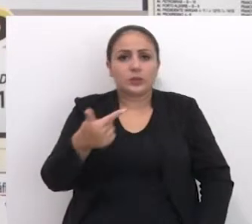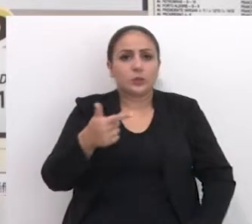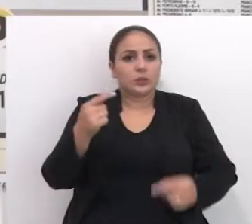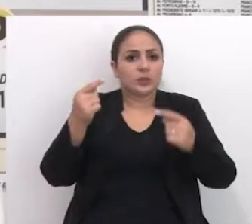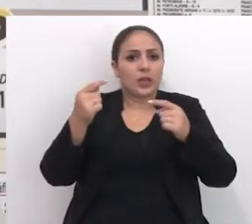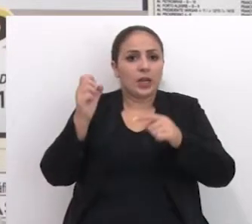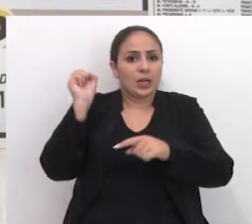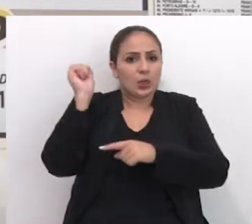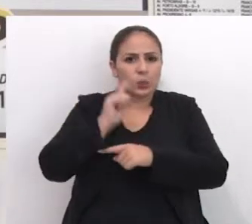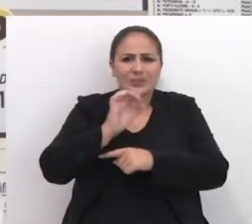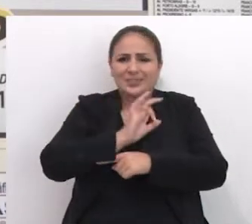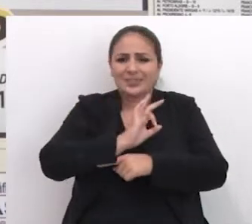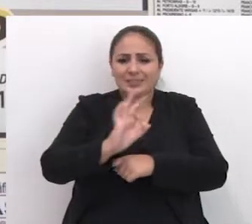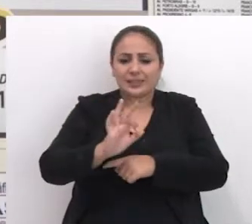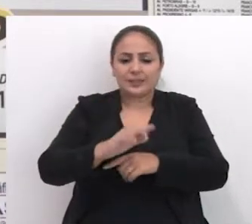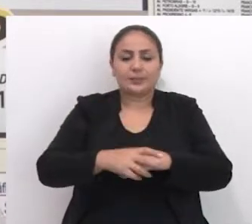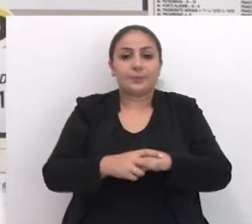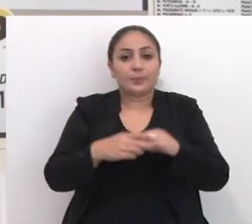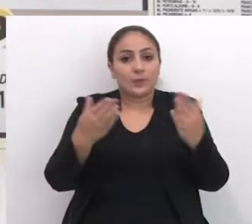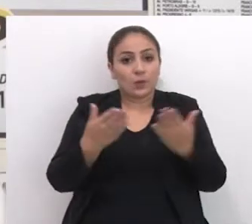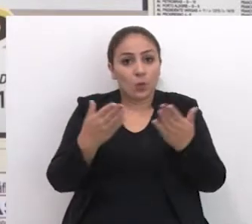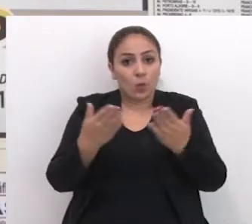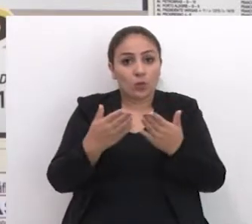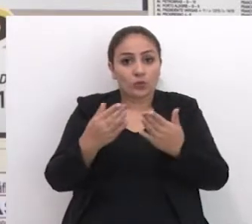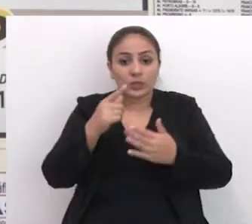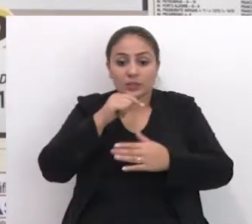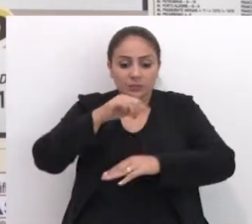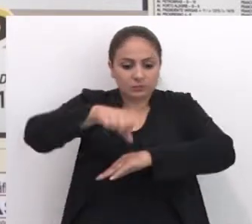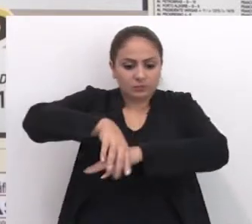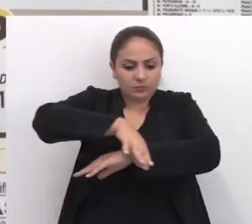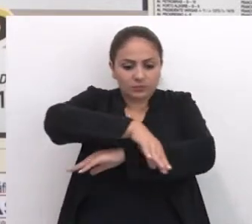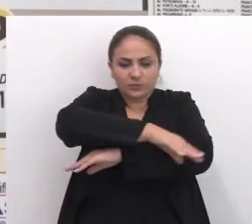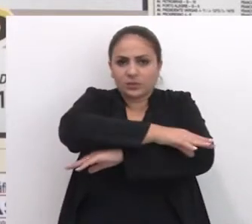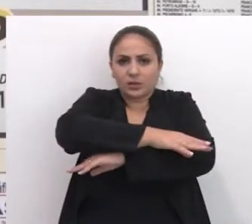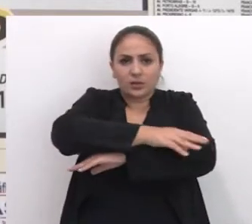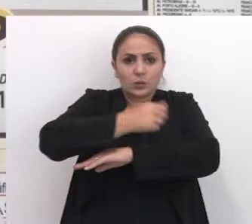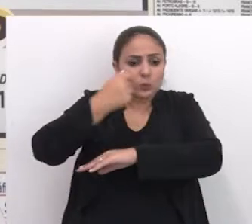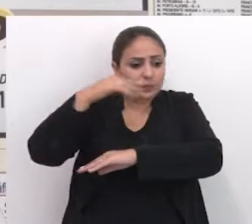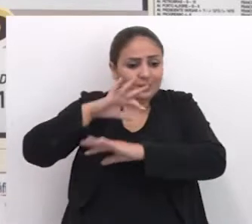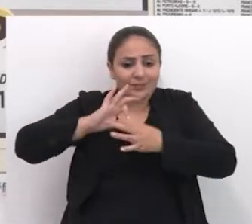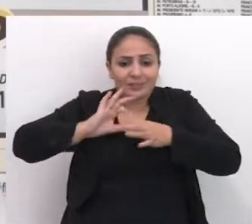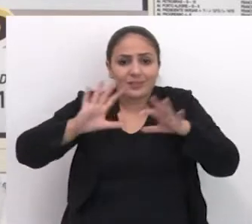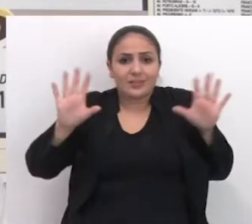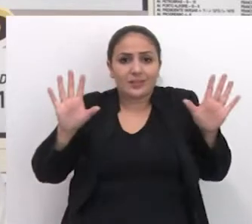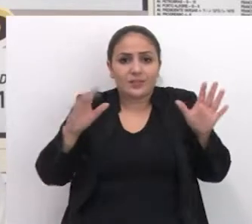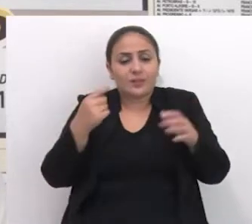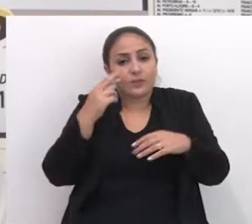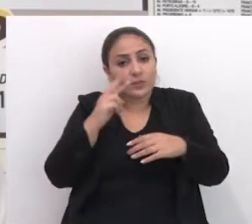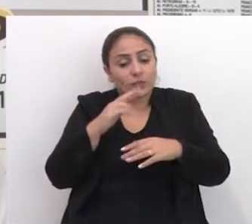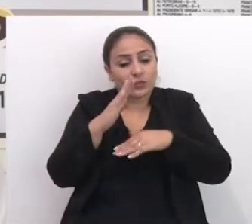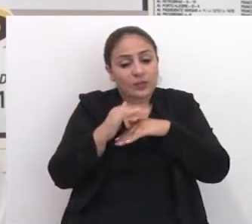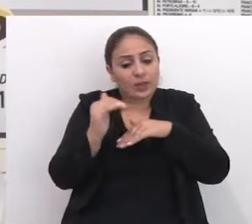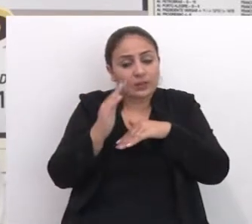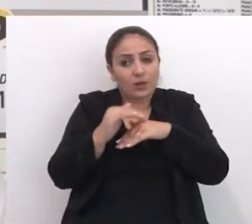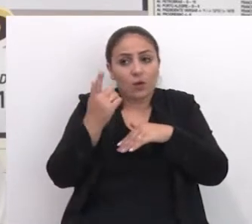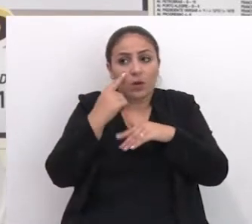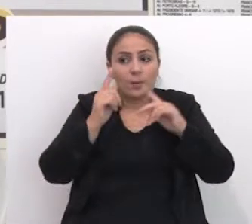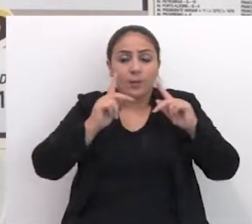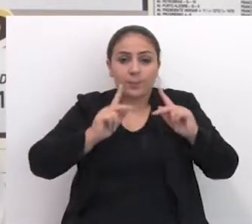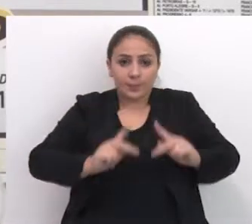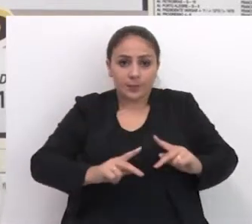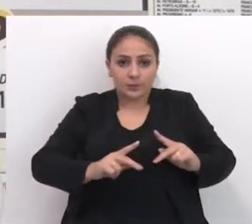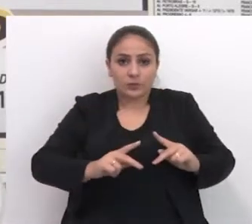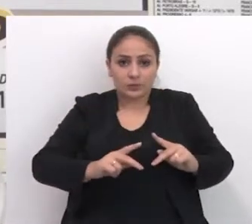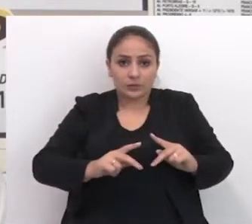tem luz, não tem nada, nem um esgoto decente. Hoje o esgoto está correndo céu aberto ali nessas ocupações. Então eu vejo com carinho isso aí, que